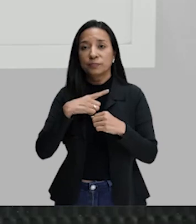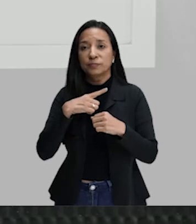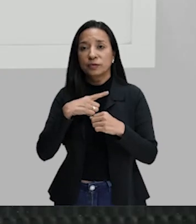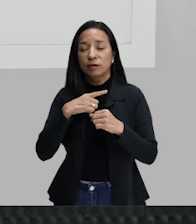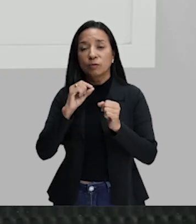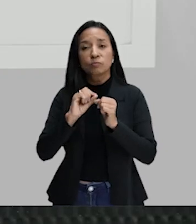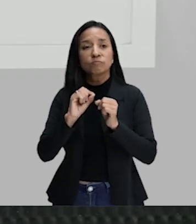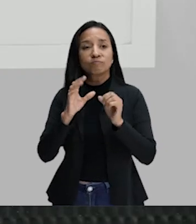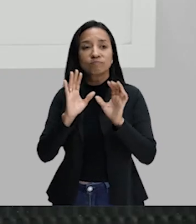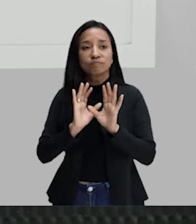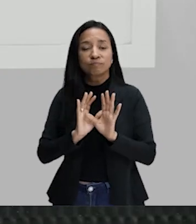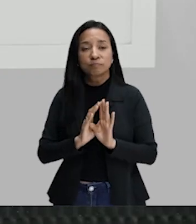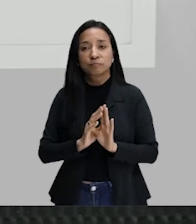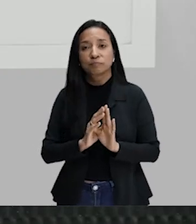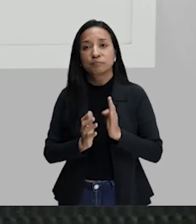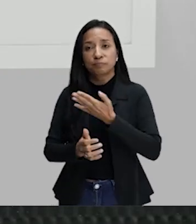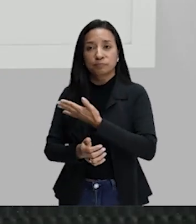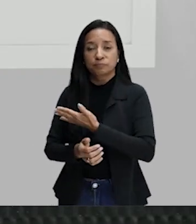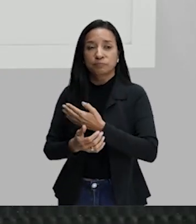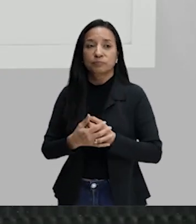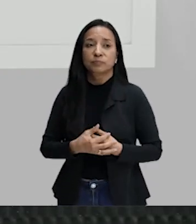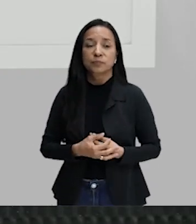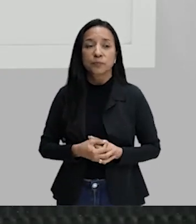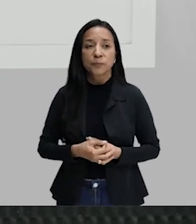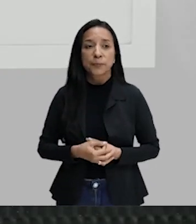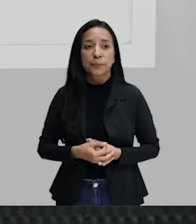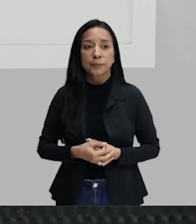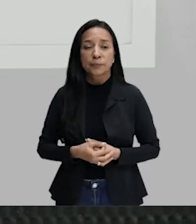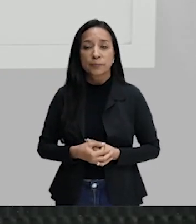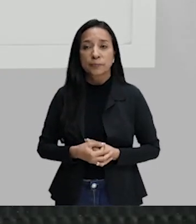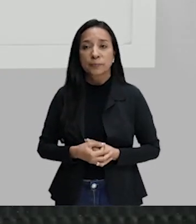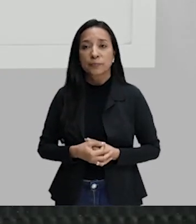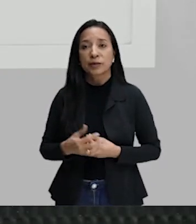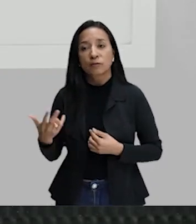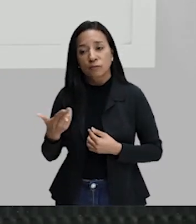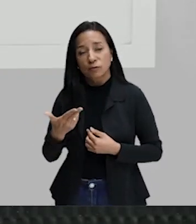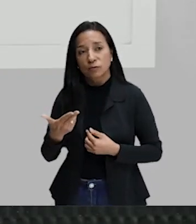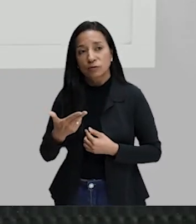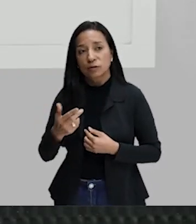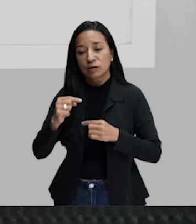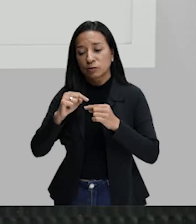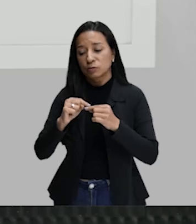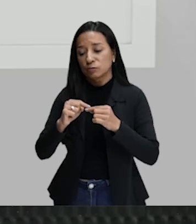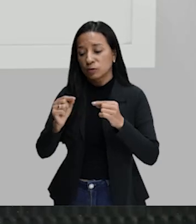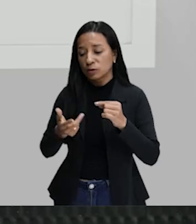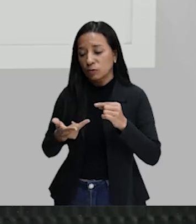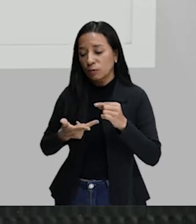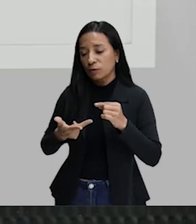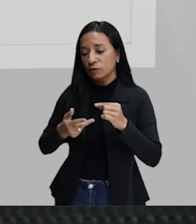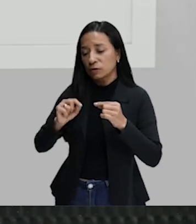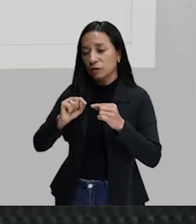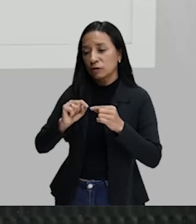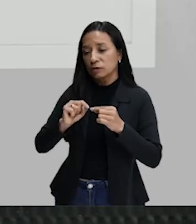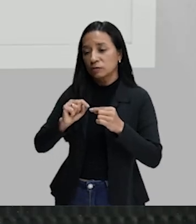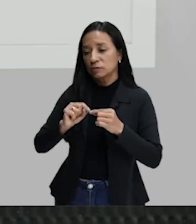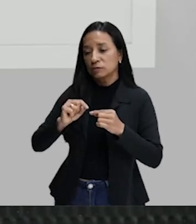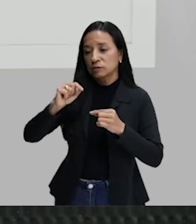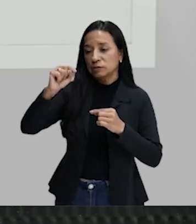ação da velocidade e para cima a força.